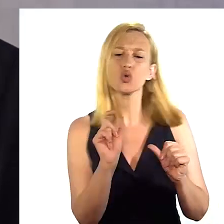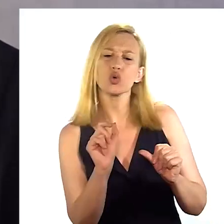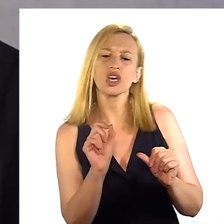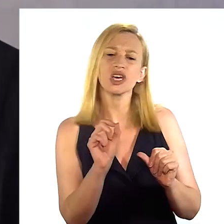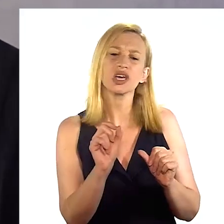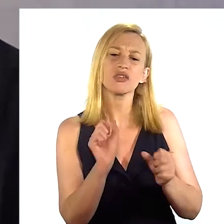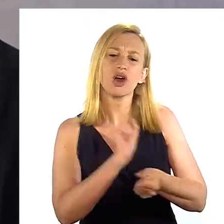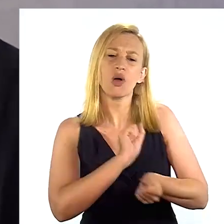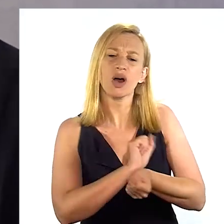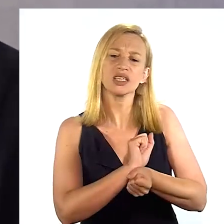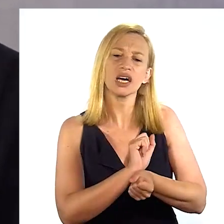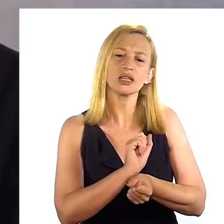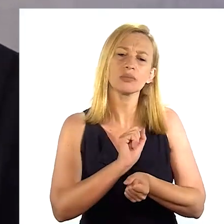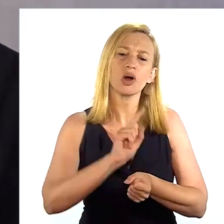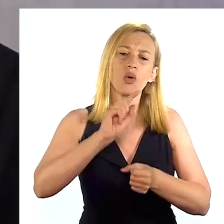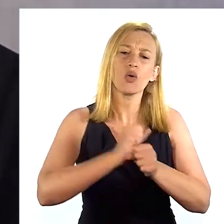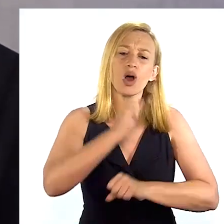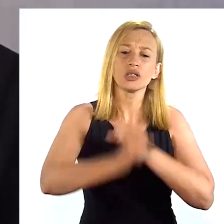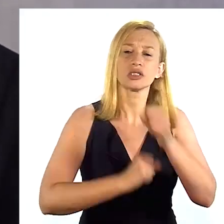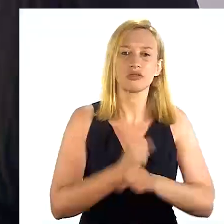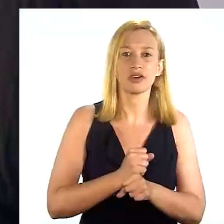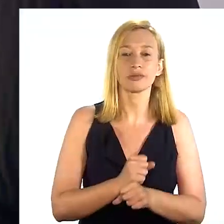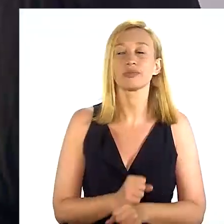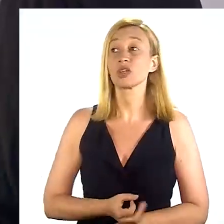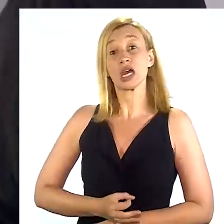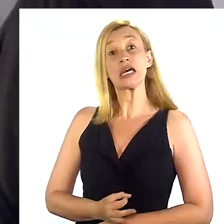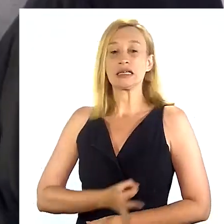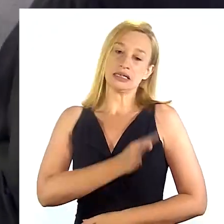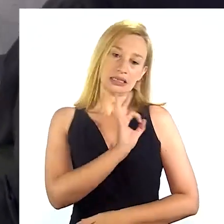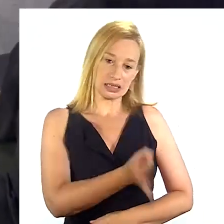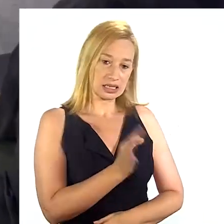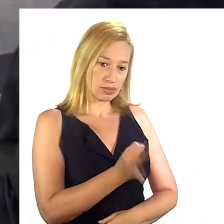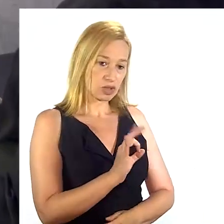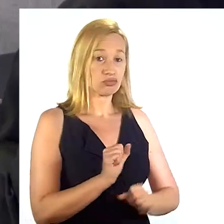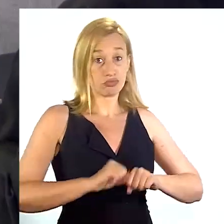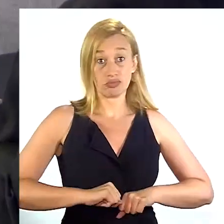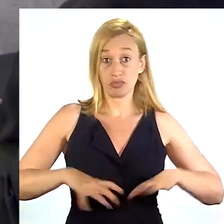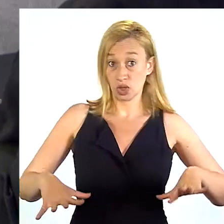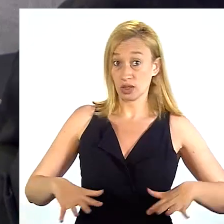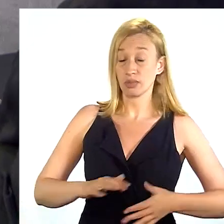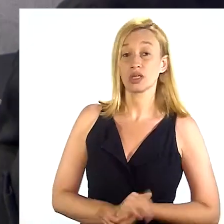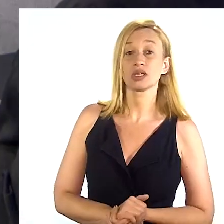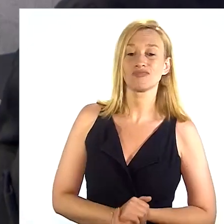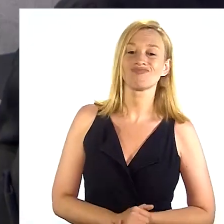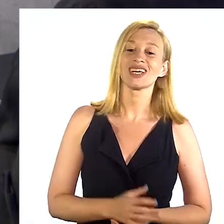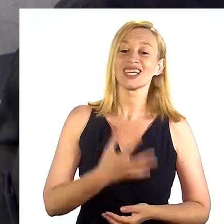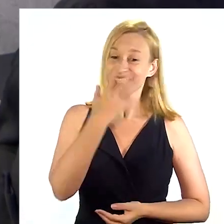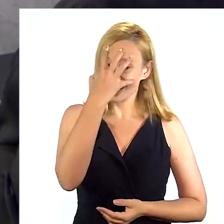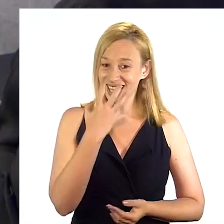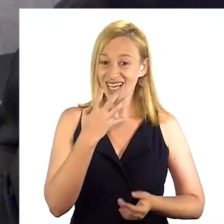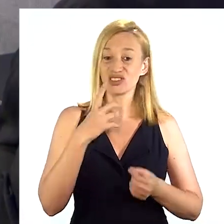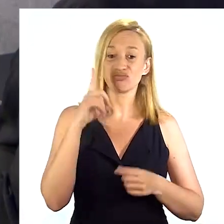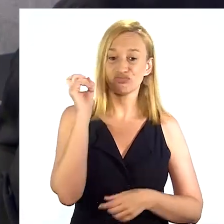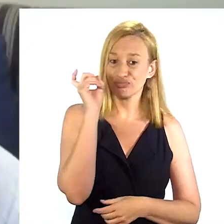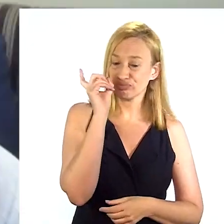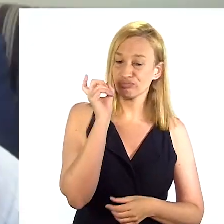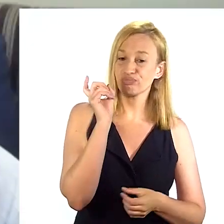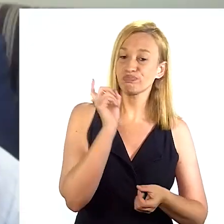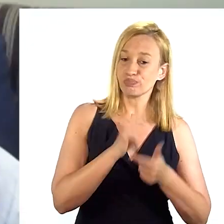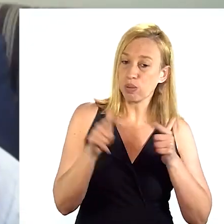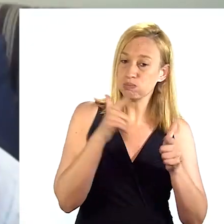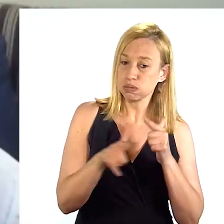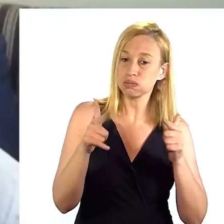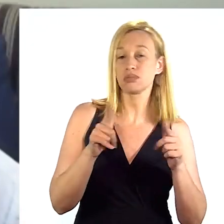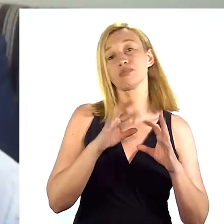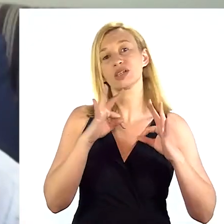e o que foi adiado para 2021? É evidente que a pandemia trouxe graves